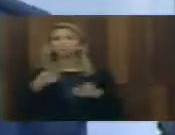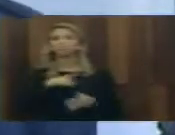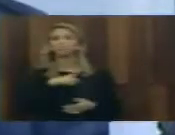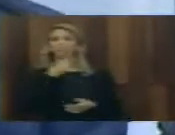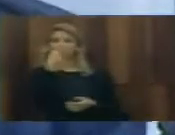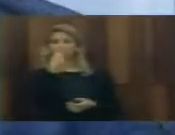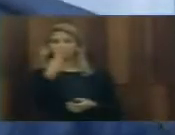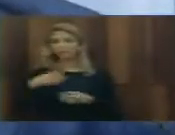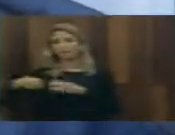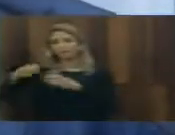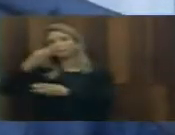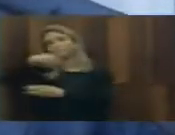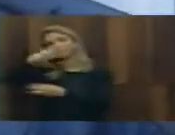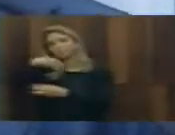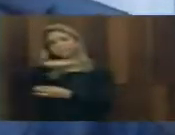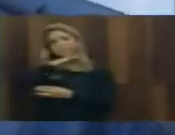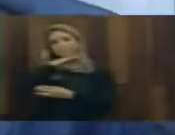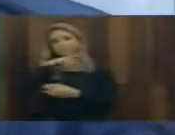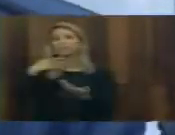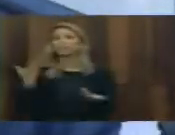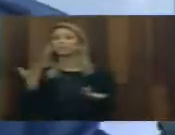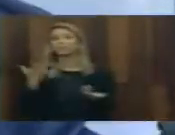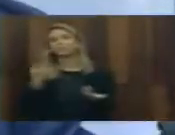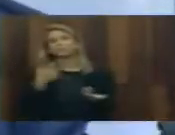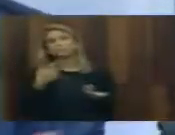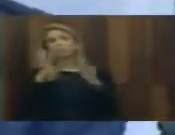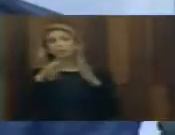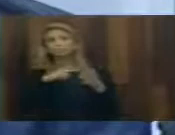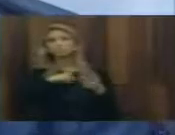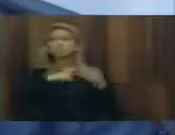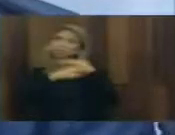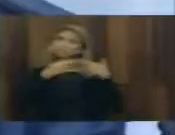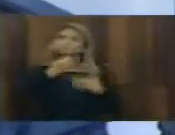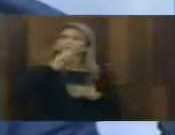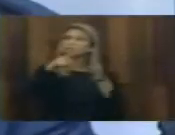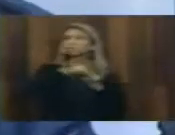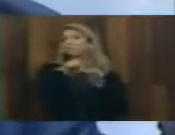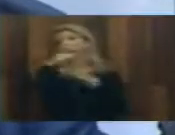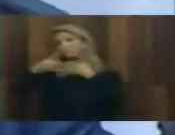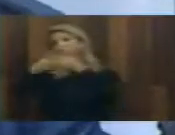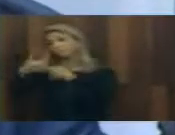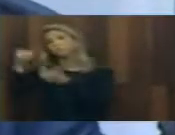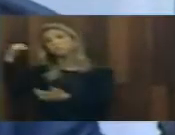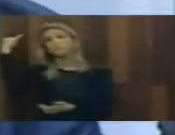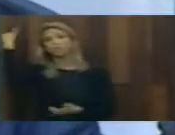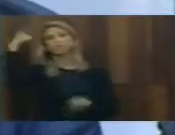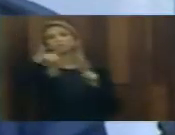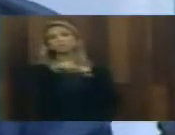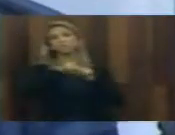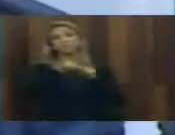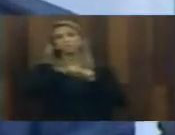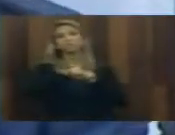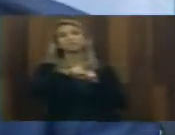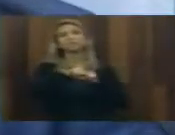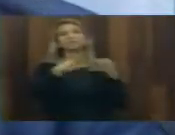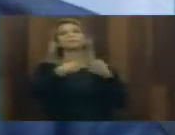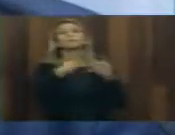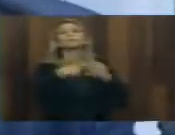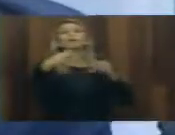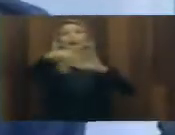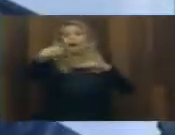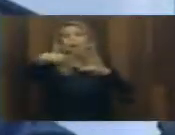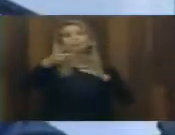porque nós temos alguns avanços importantes, senhor presidente, para a cidade de Cabo Frio, do qual a Câmara